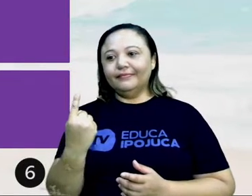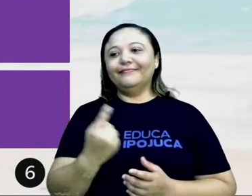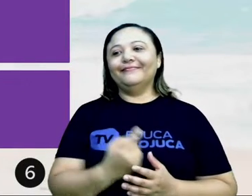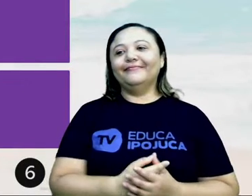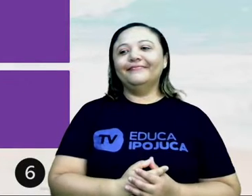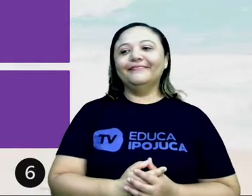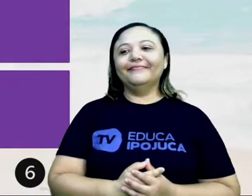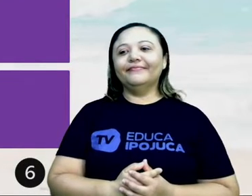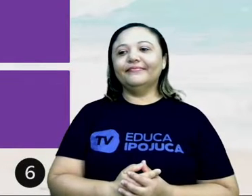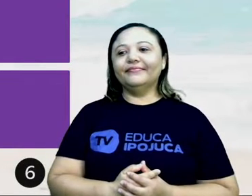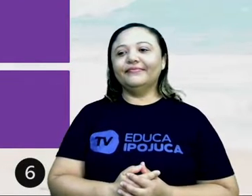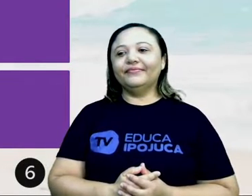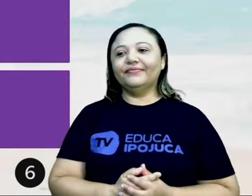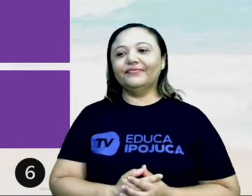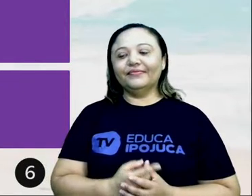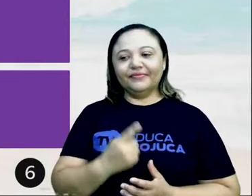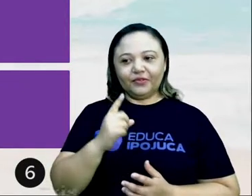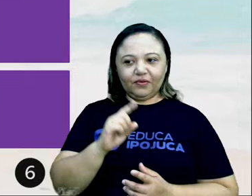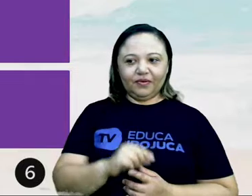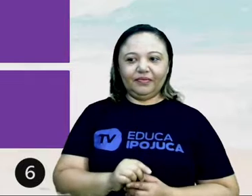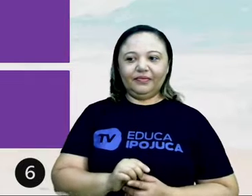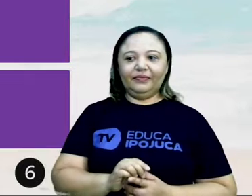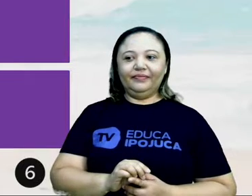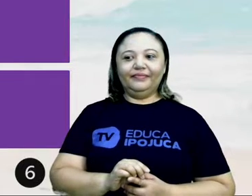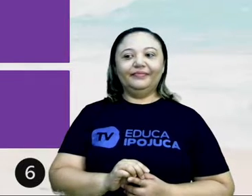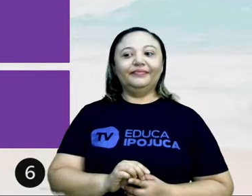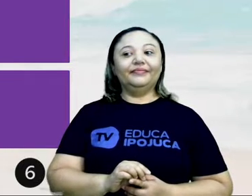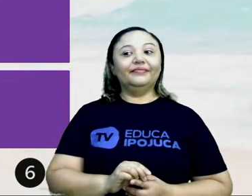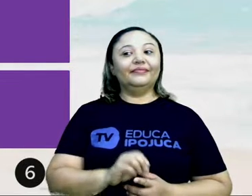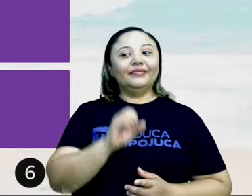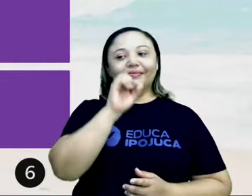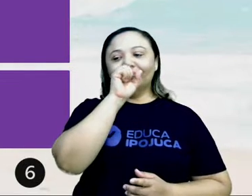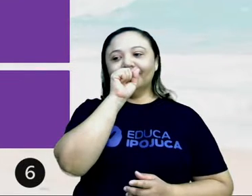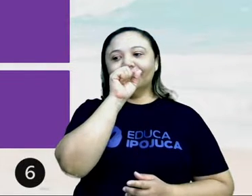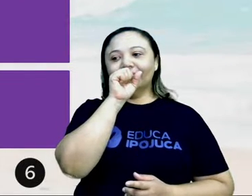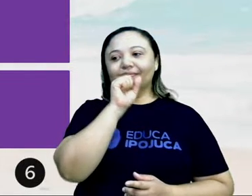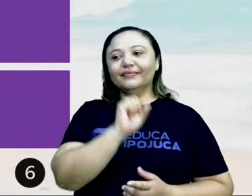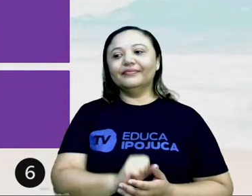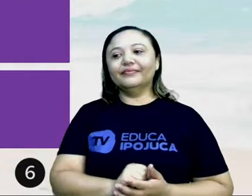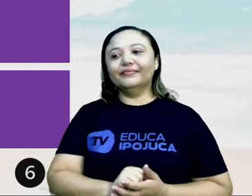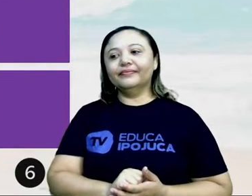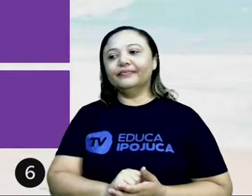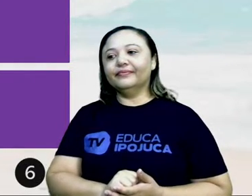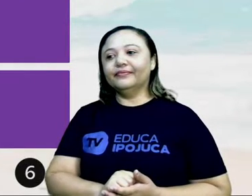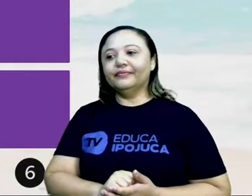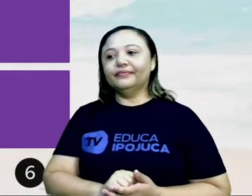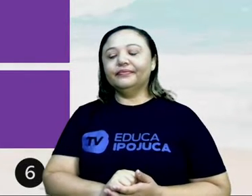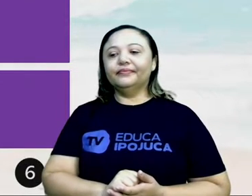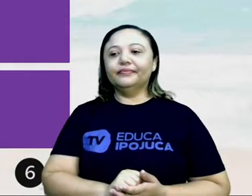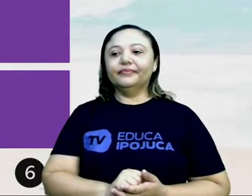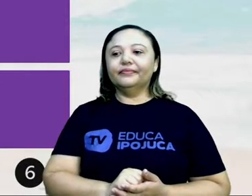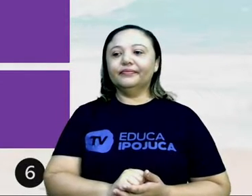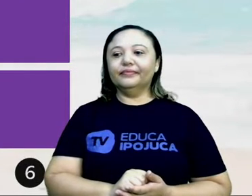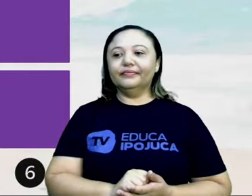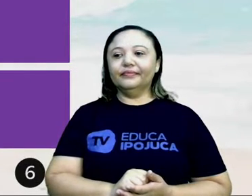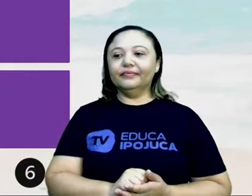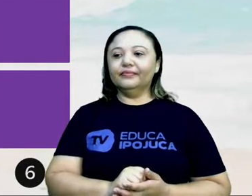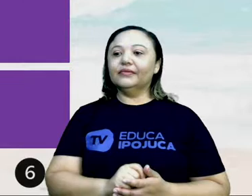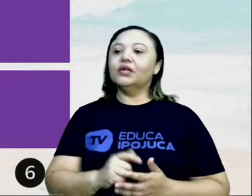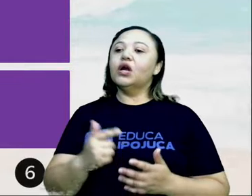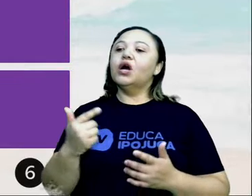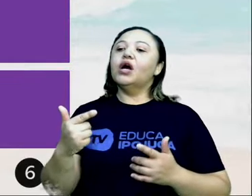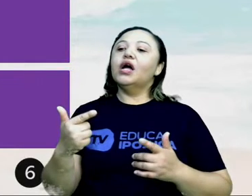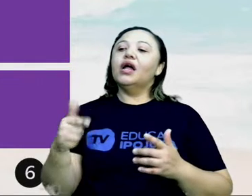Facinho, né? Então, vamos aqui na 1, ver o que é que tem? Laranja. E aí eu pergunto para vocês, onde está a